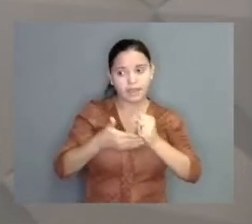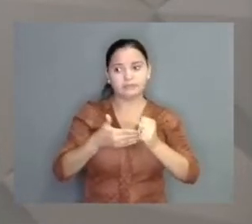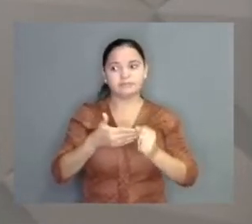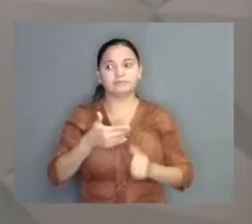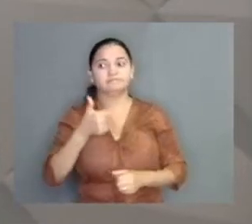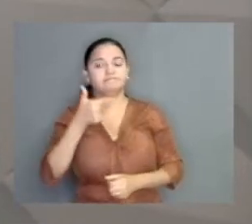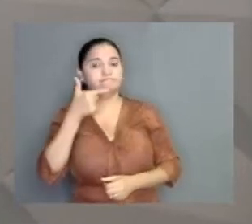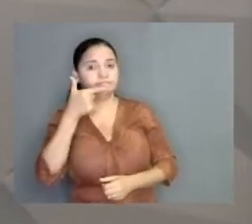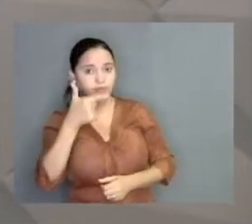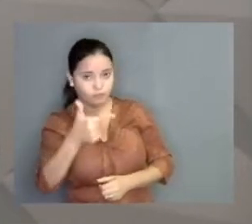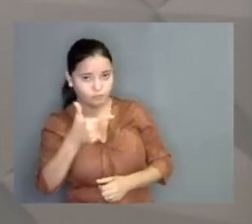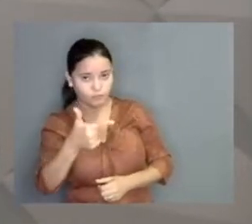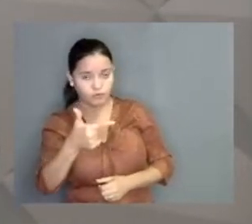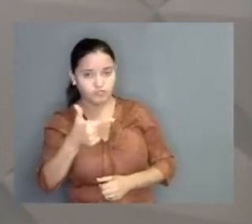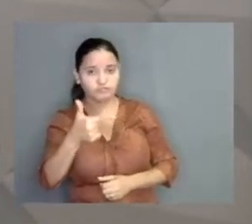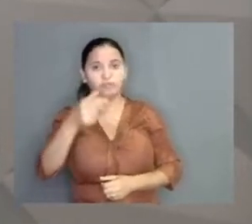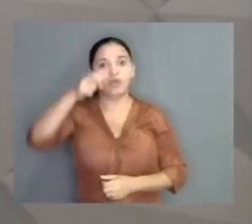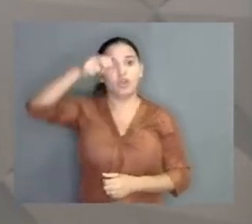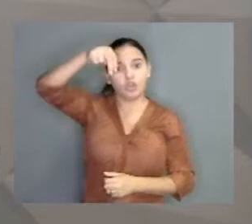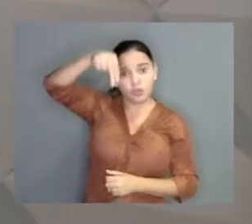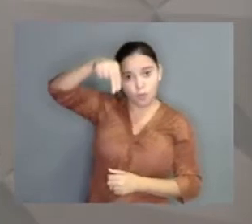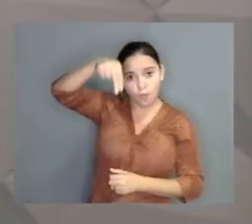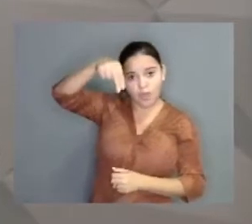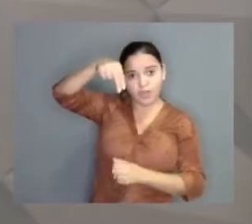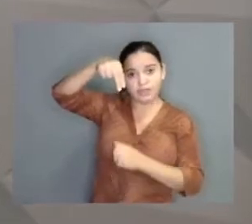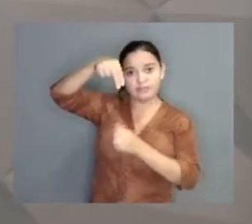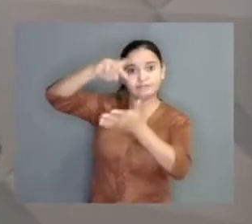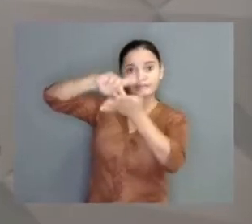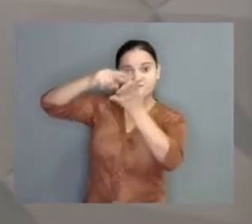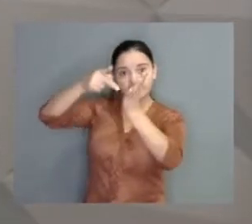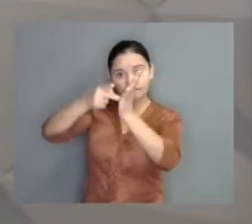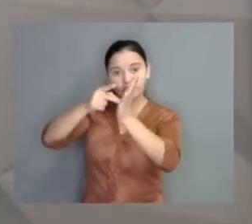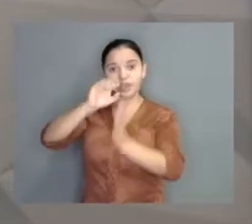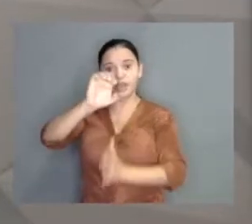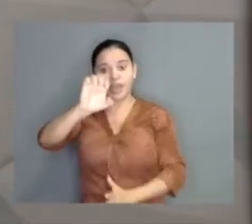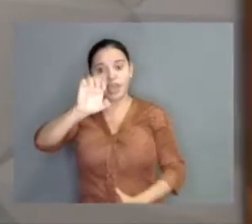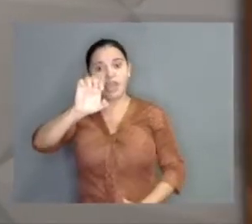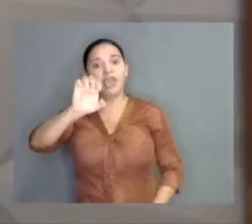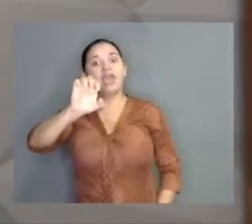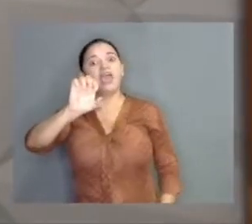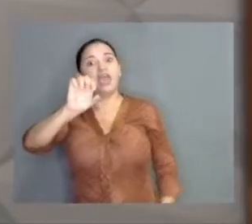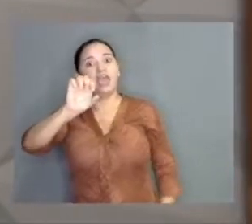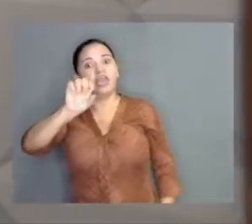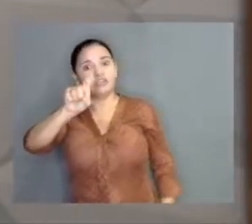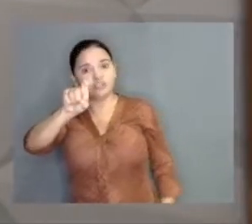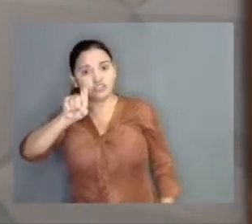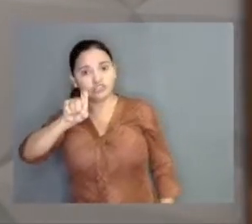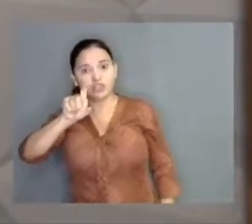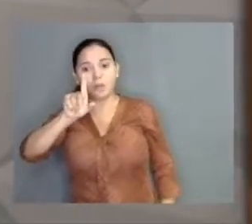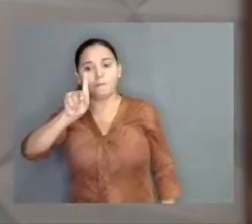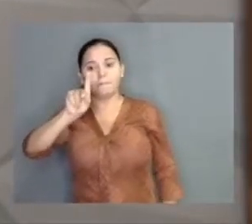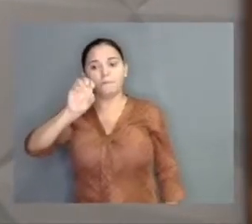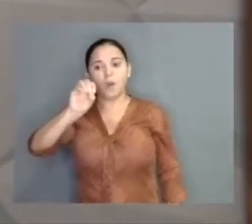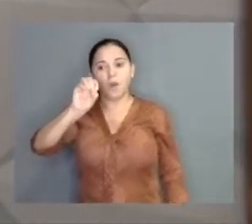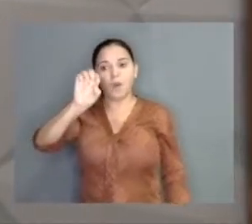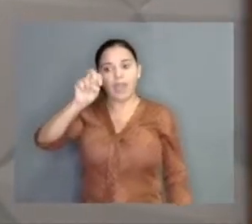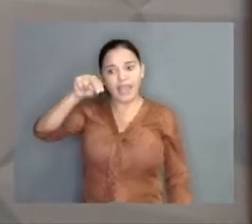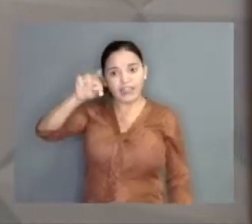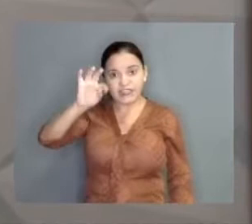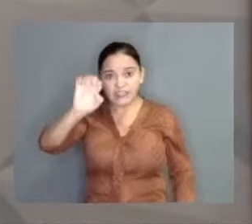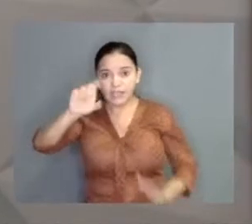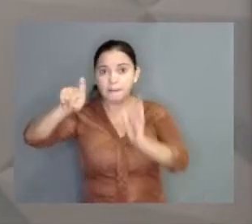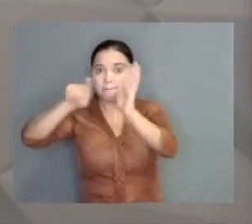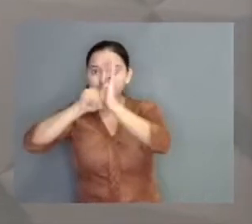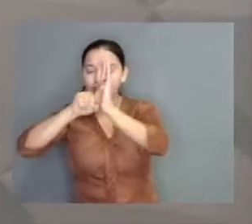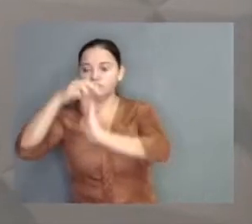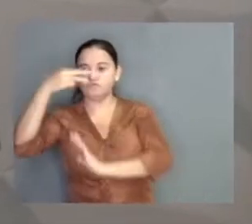N está aqui, é nosso expoente menos 3. Então, pega essa estruturazinha aqui e